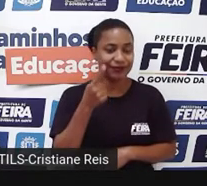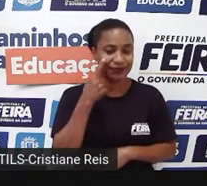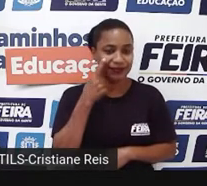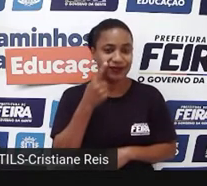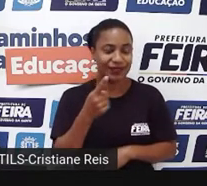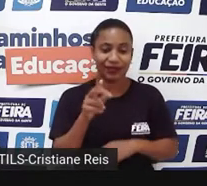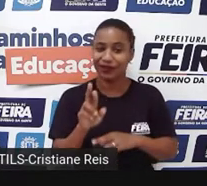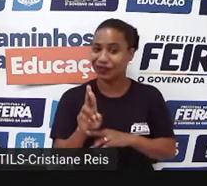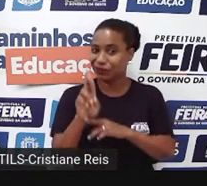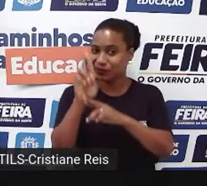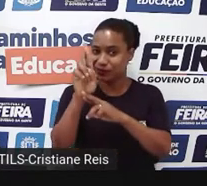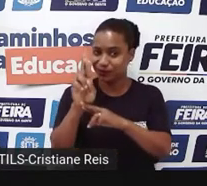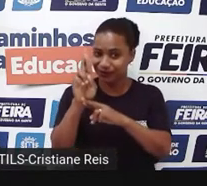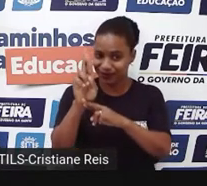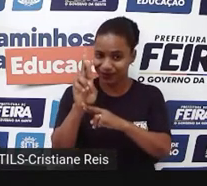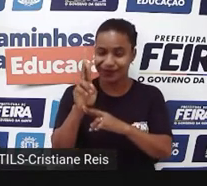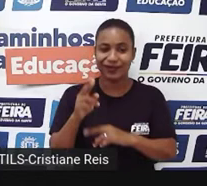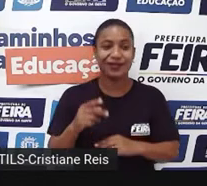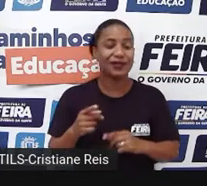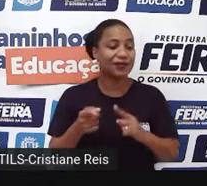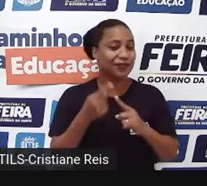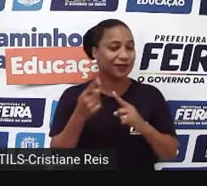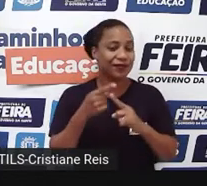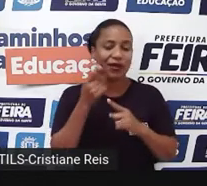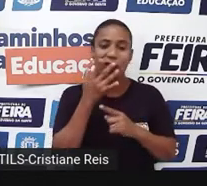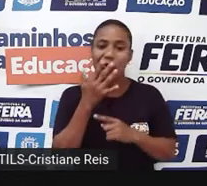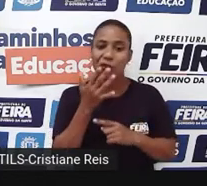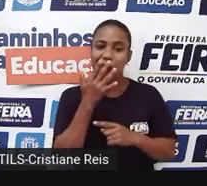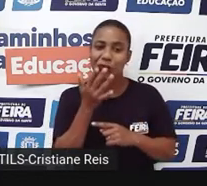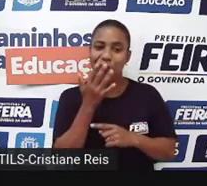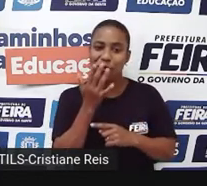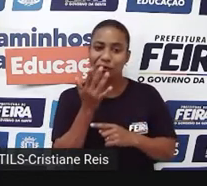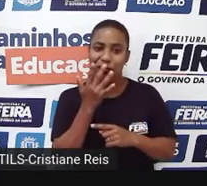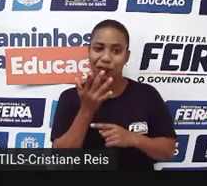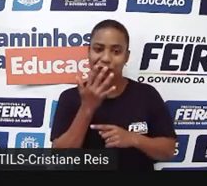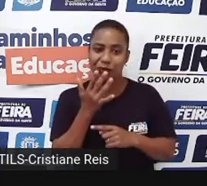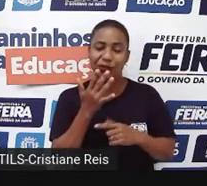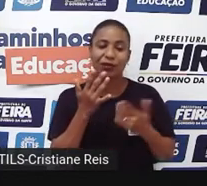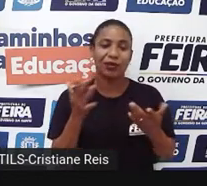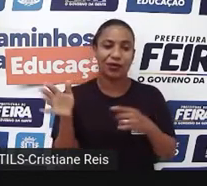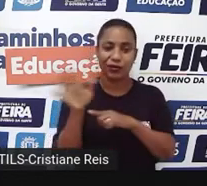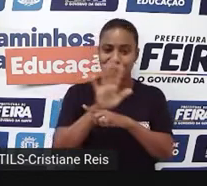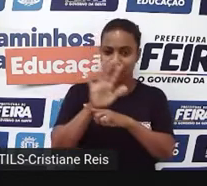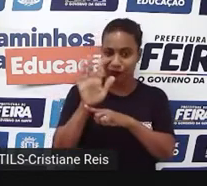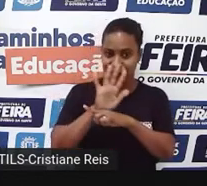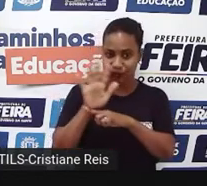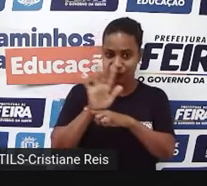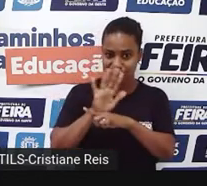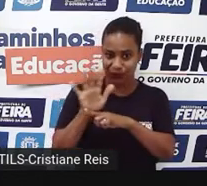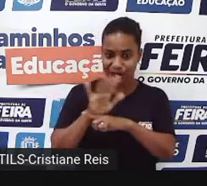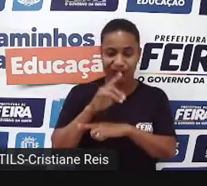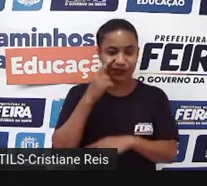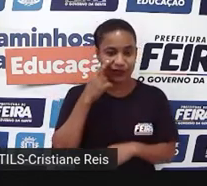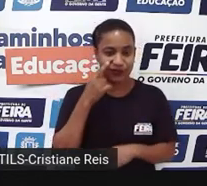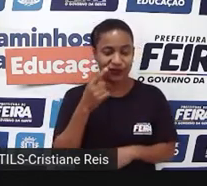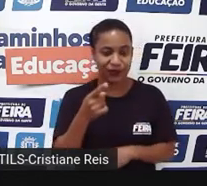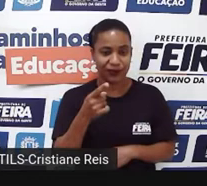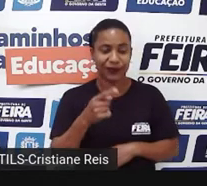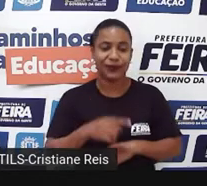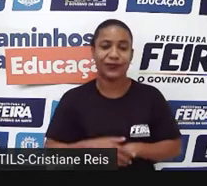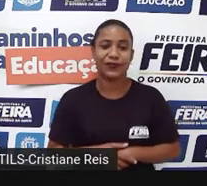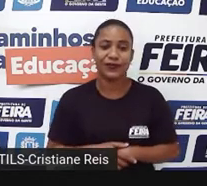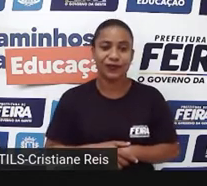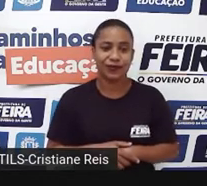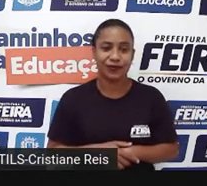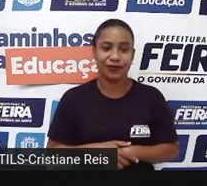responsável pelas primeiras cores que foram colocadas nos filmes. E eu espelho aí para